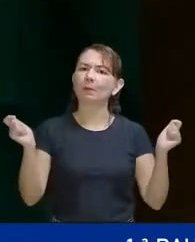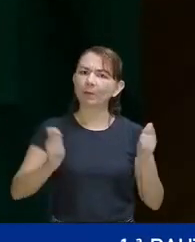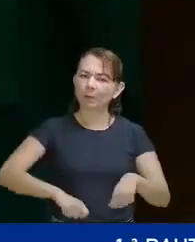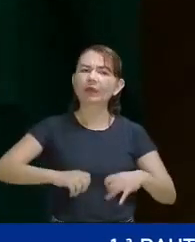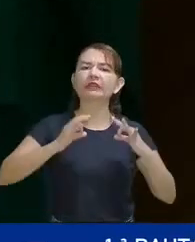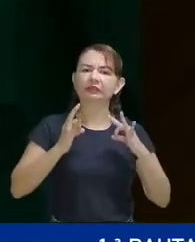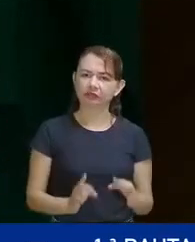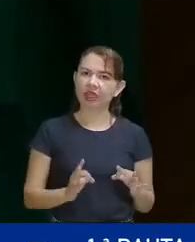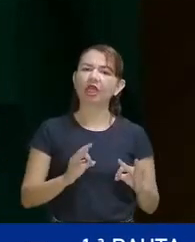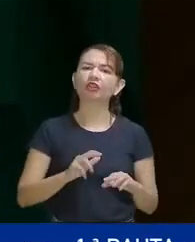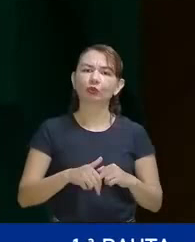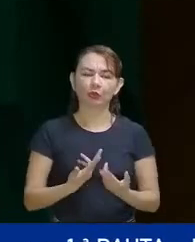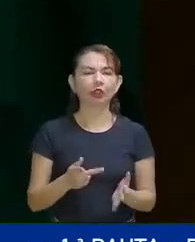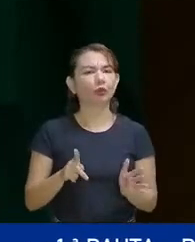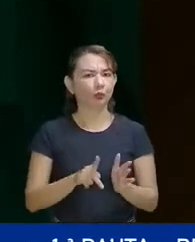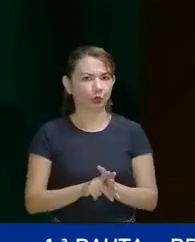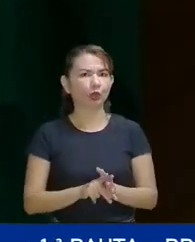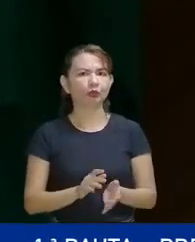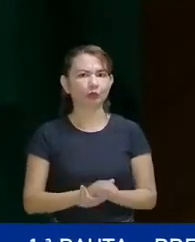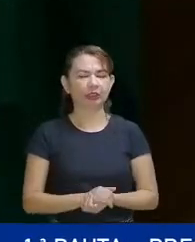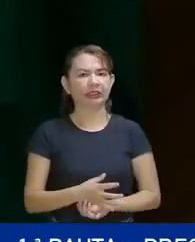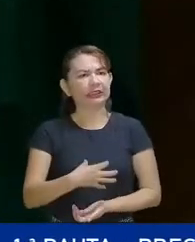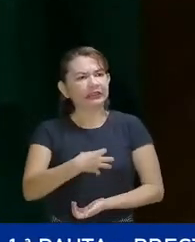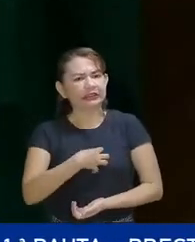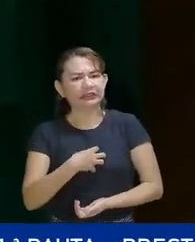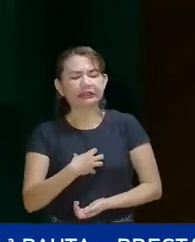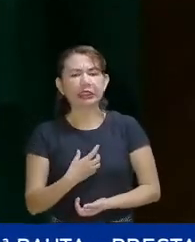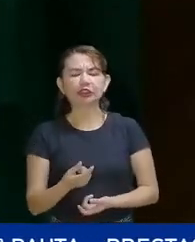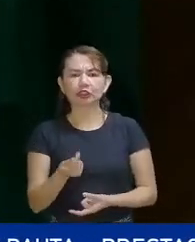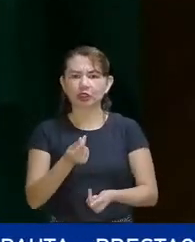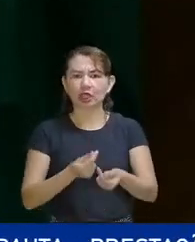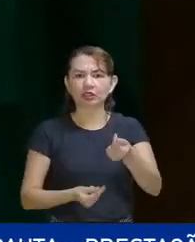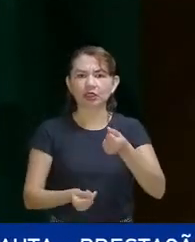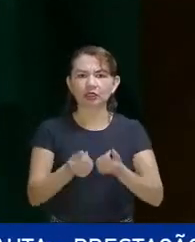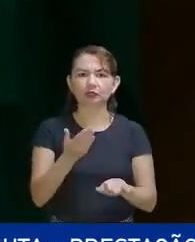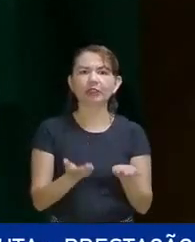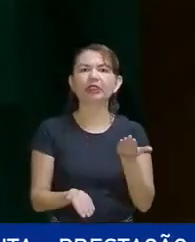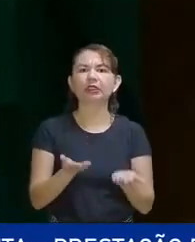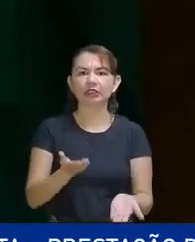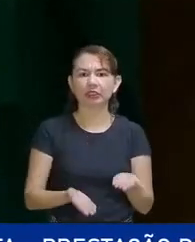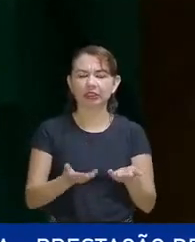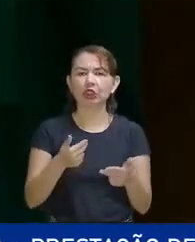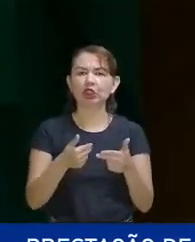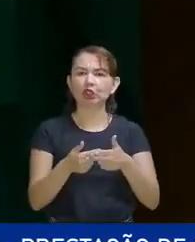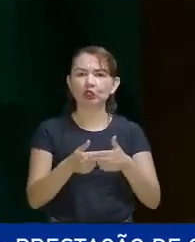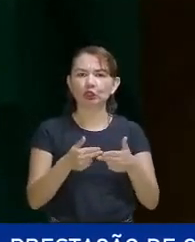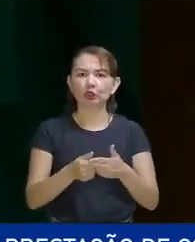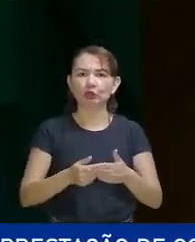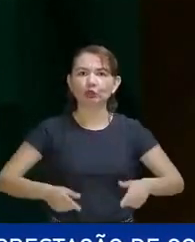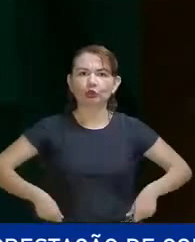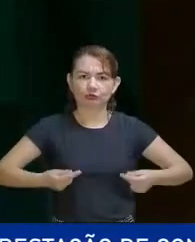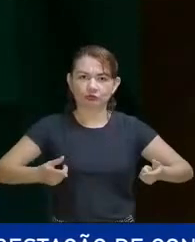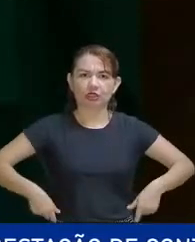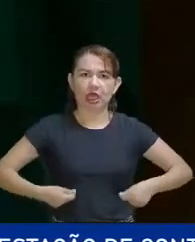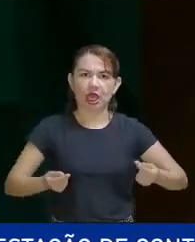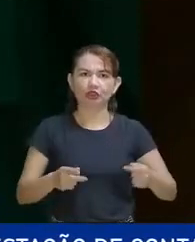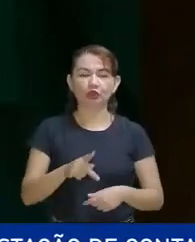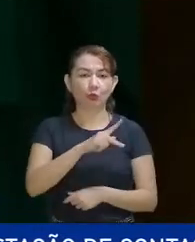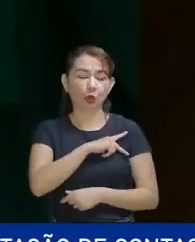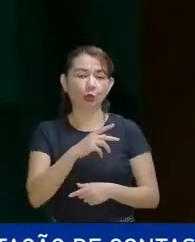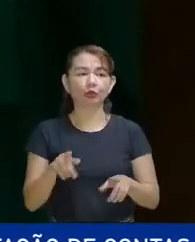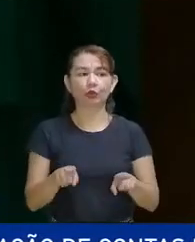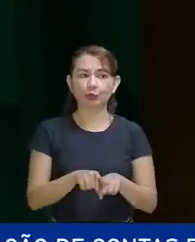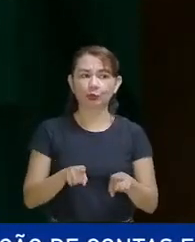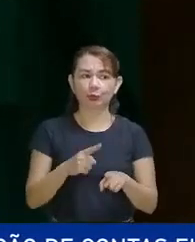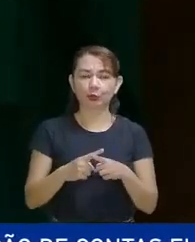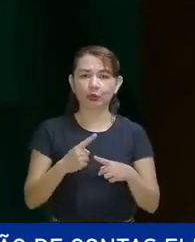que o próprio sentido da economicidade não é apenas a aplicação do gasto público, como foi